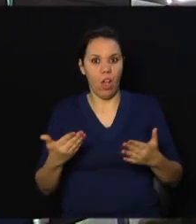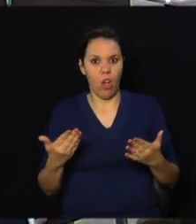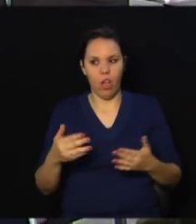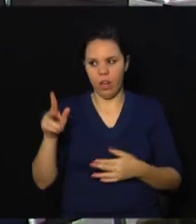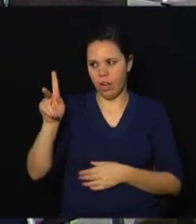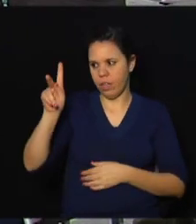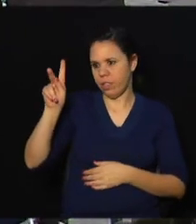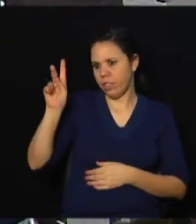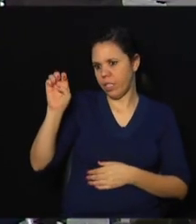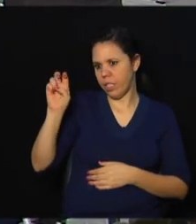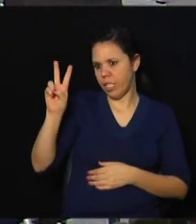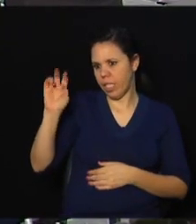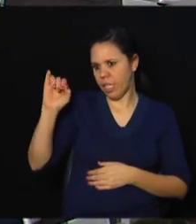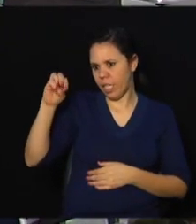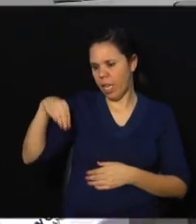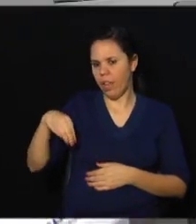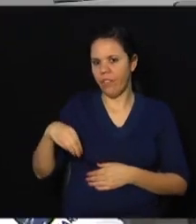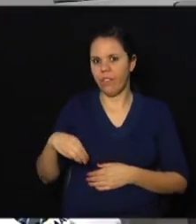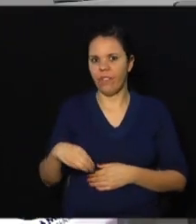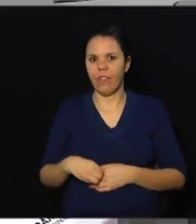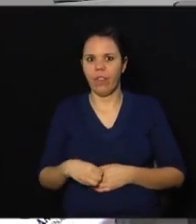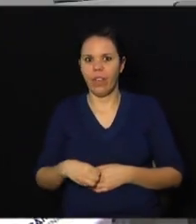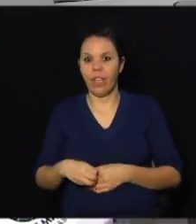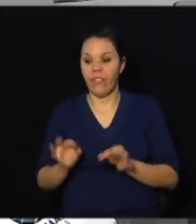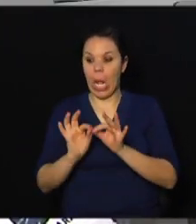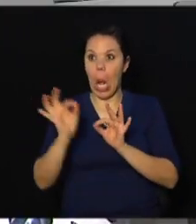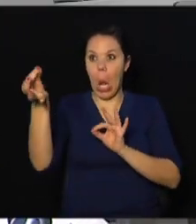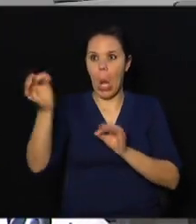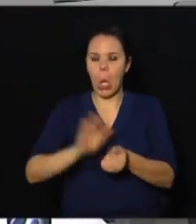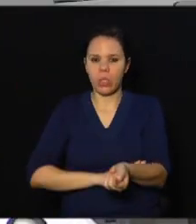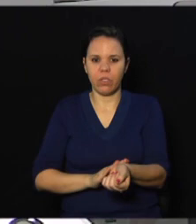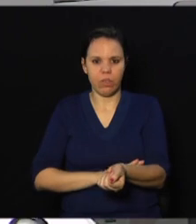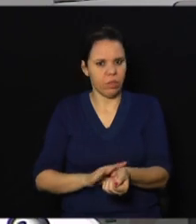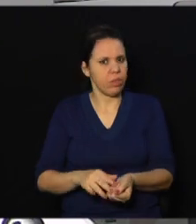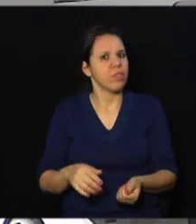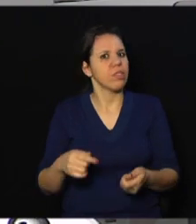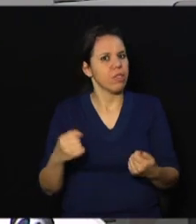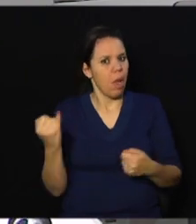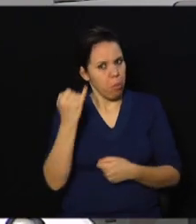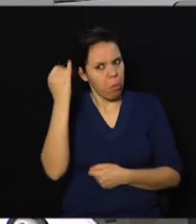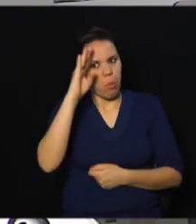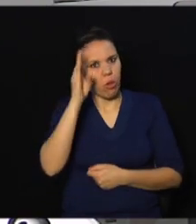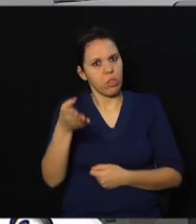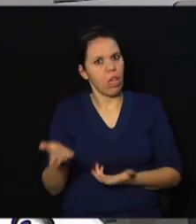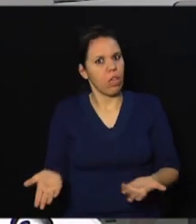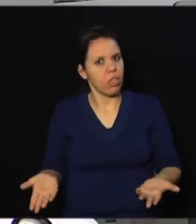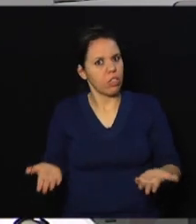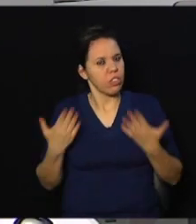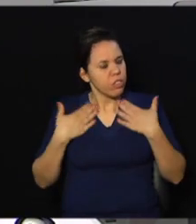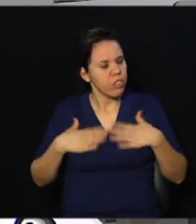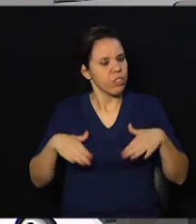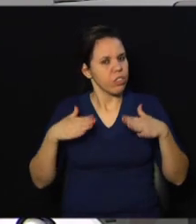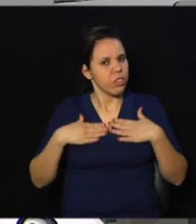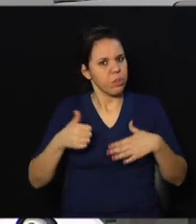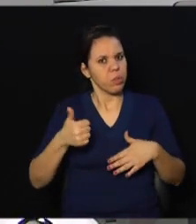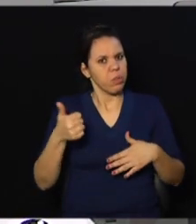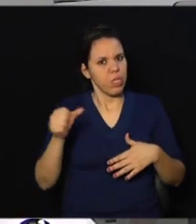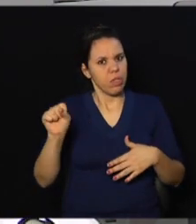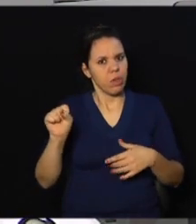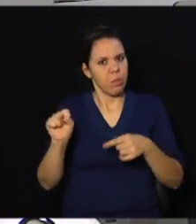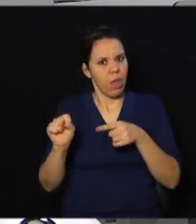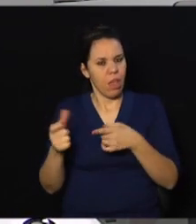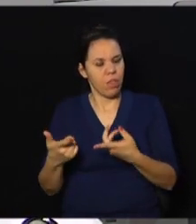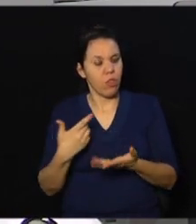quer passar longe do estresse. O descanso é fundamental. Eu vejo que o primeiro semestre